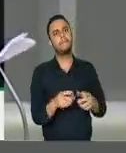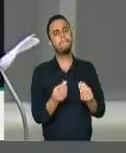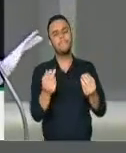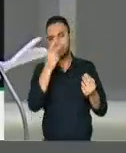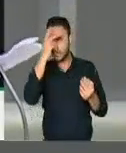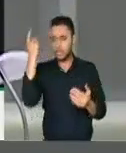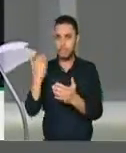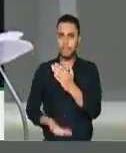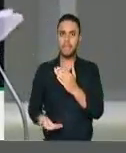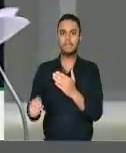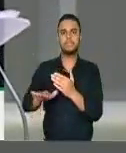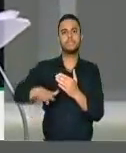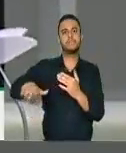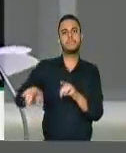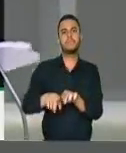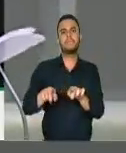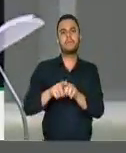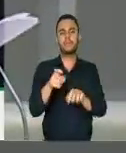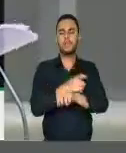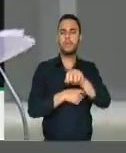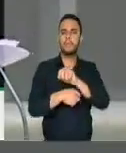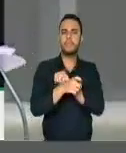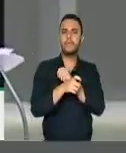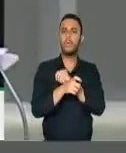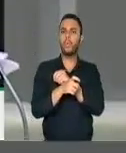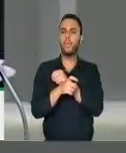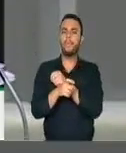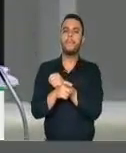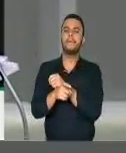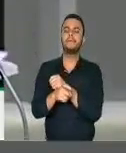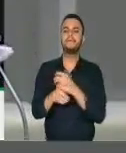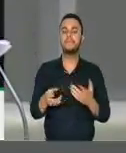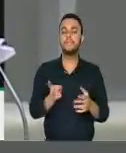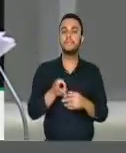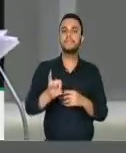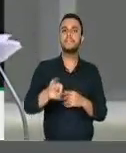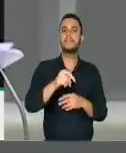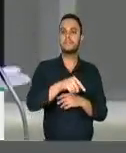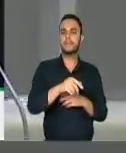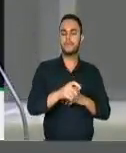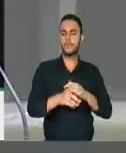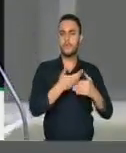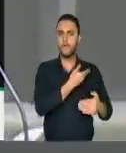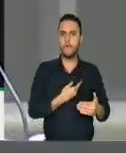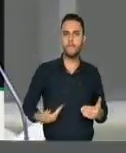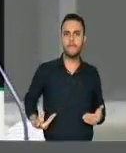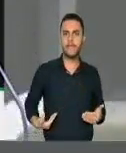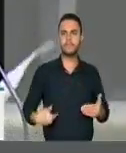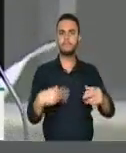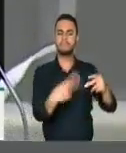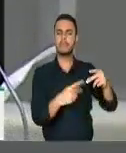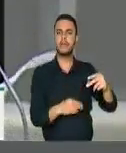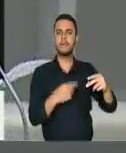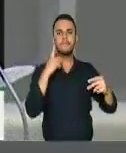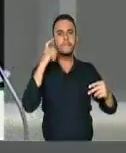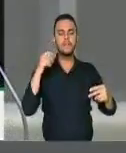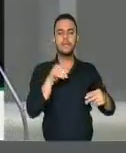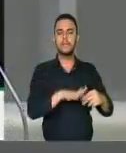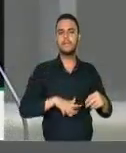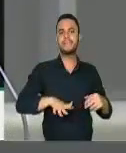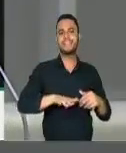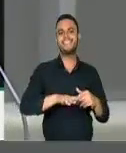quilombolas. A cada medida, o governo penaliza a classe média trabalhadora, como faz com a reforma